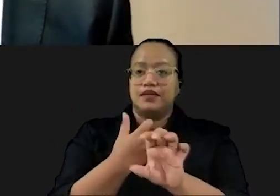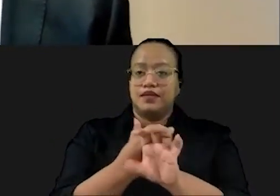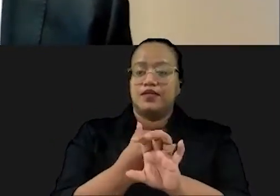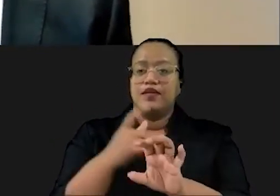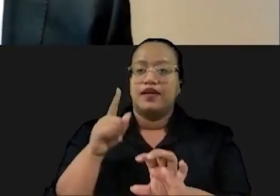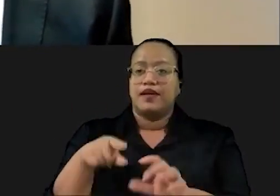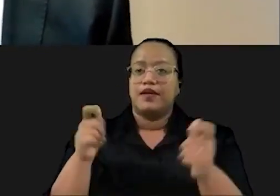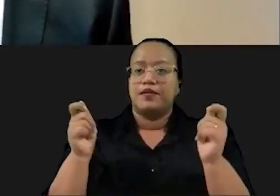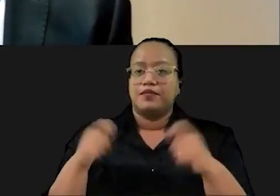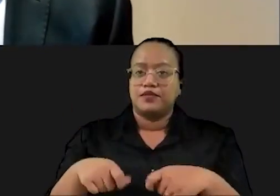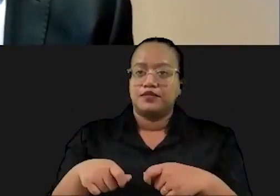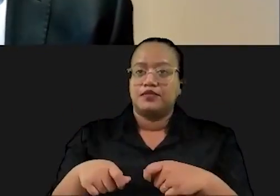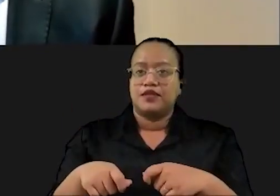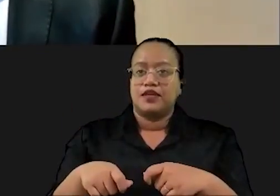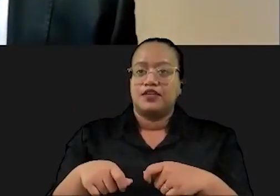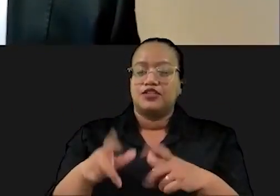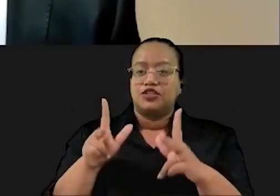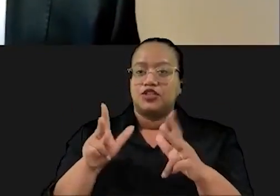lugares ao mesmo tempo, se for necessário.